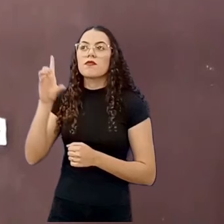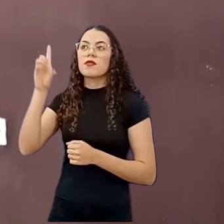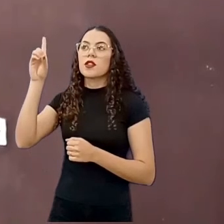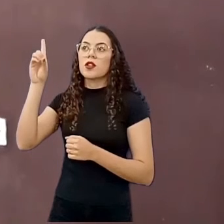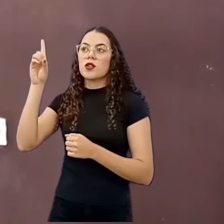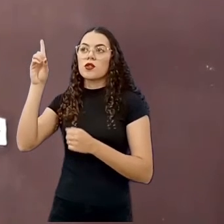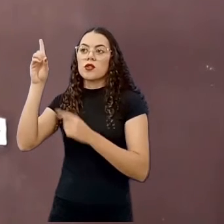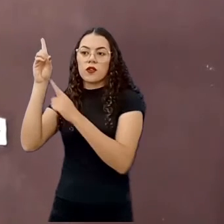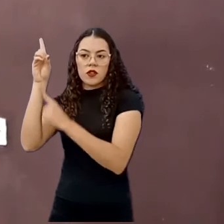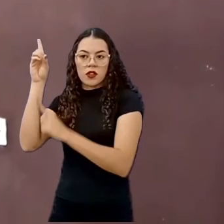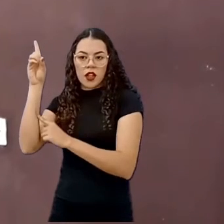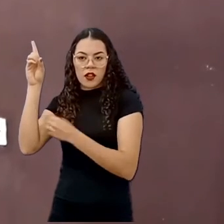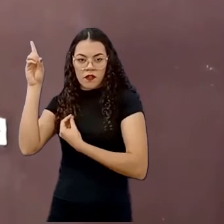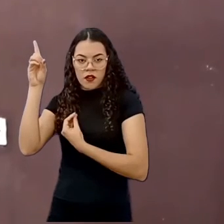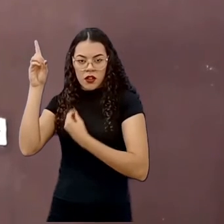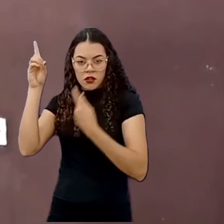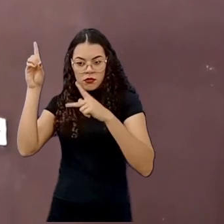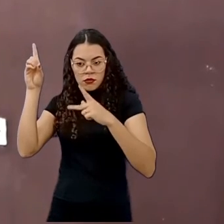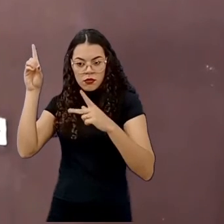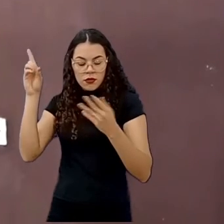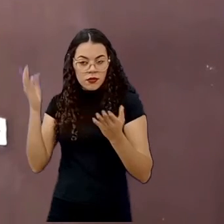para a tua vida?